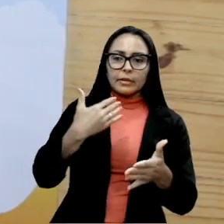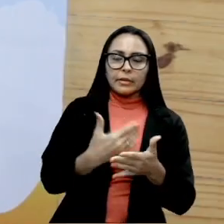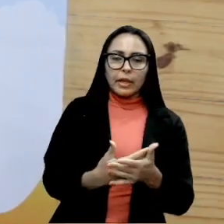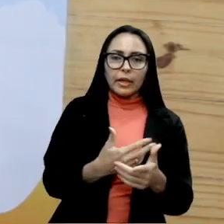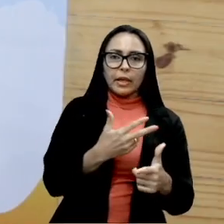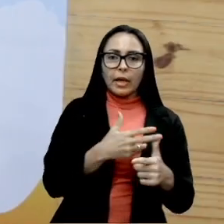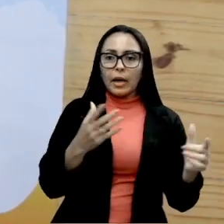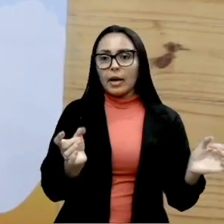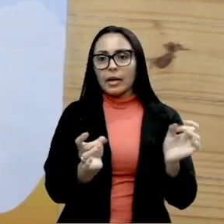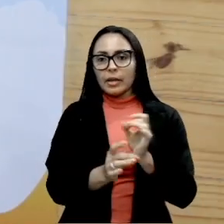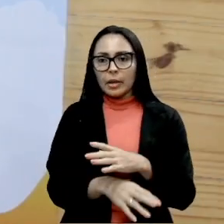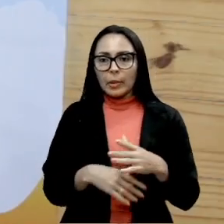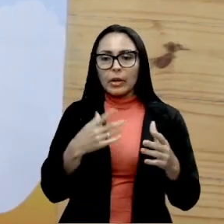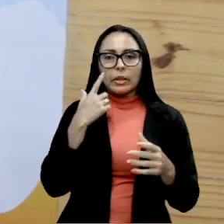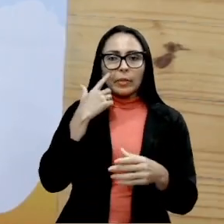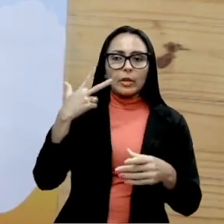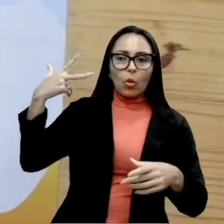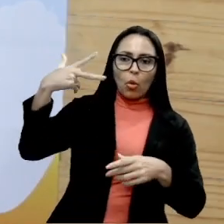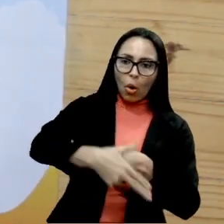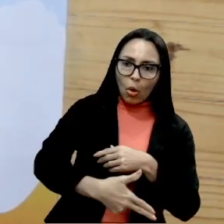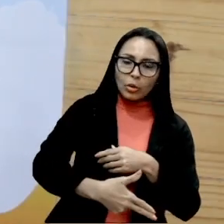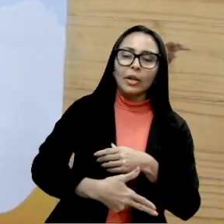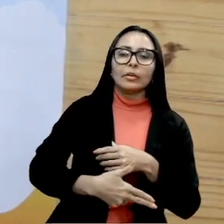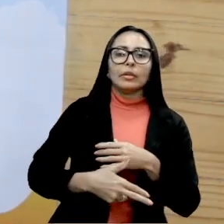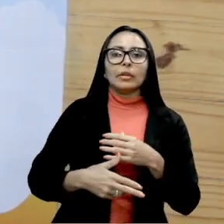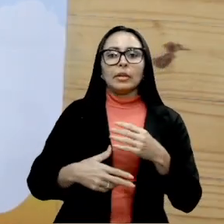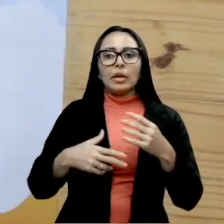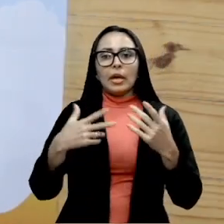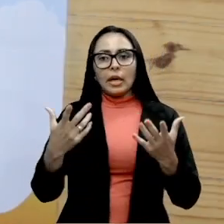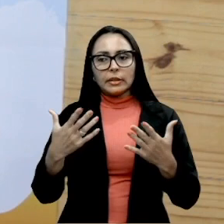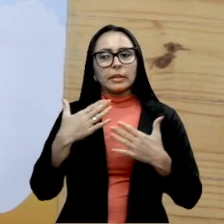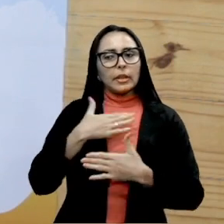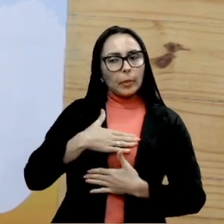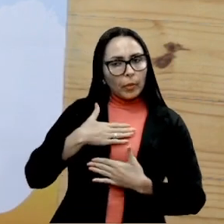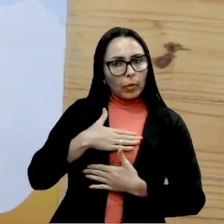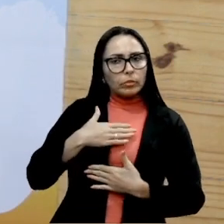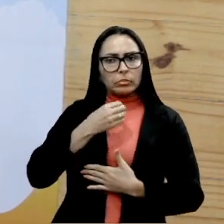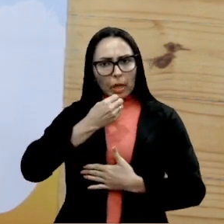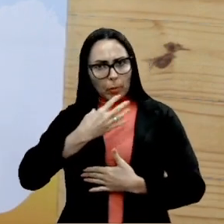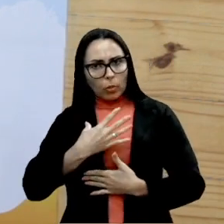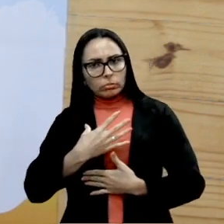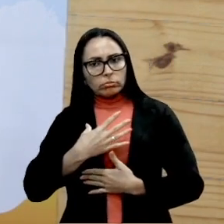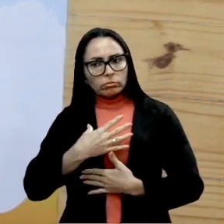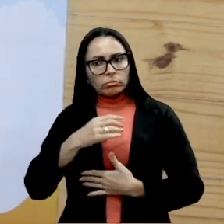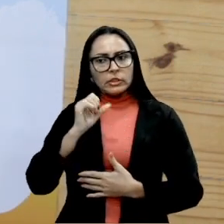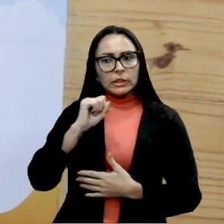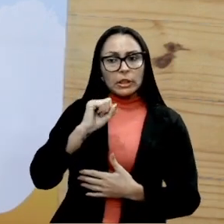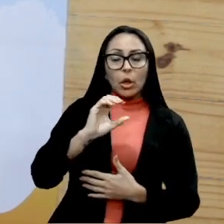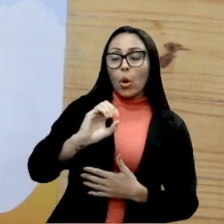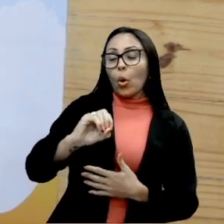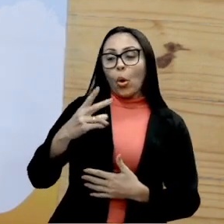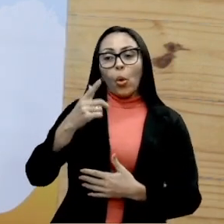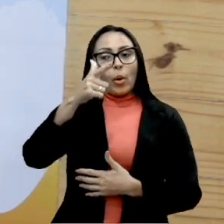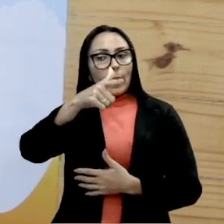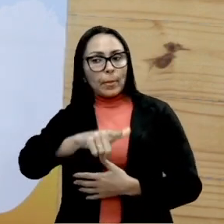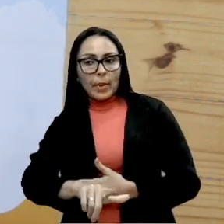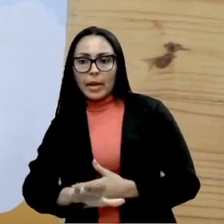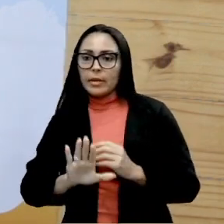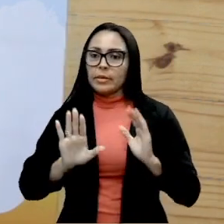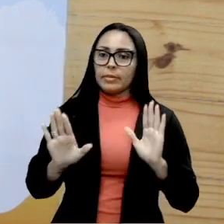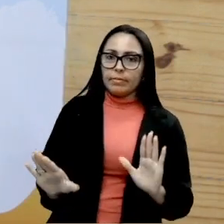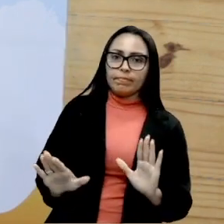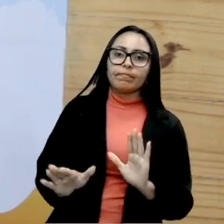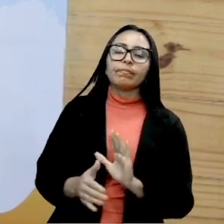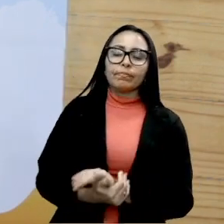ou até o diretor dizer, corta. Aí quando ele está satisfeito, ele manda cortar e diz, cena valeu, ou ele viu alguma coisa que não ficou legal, faz